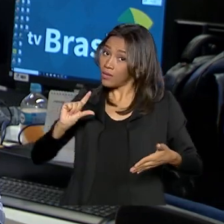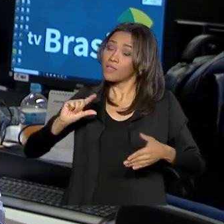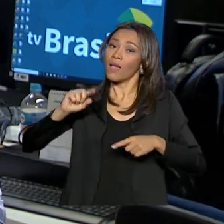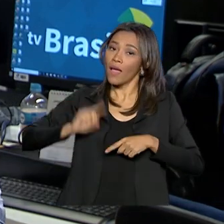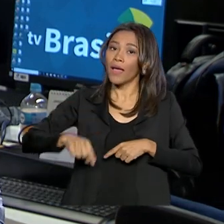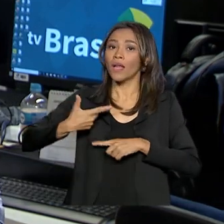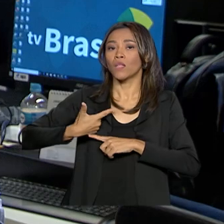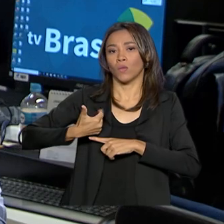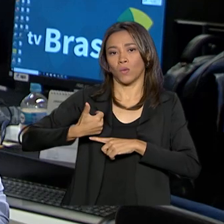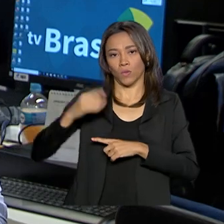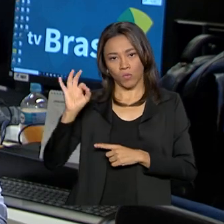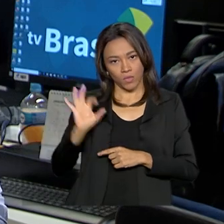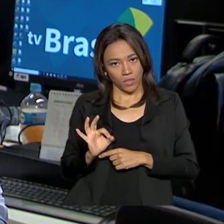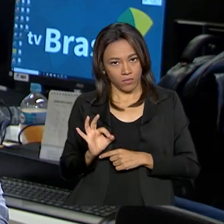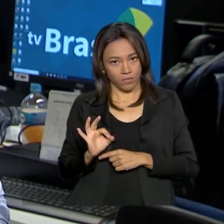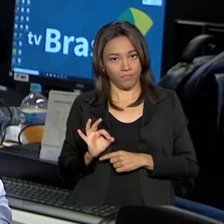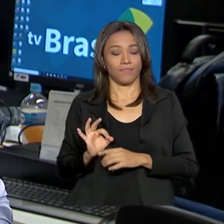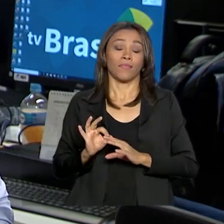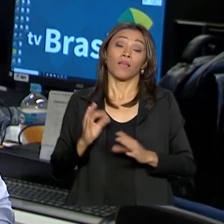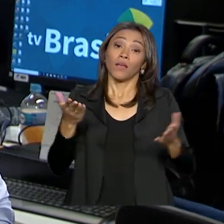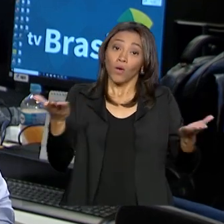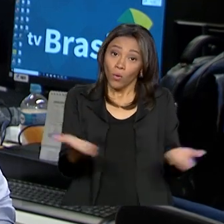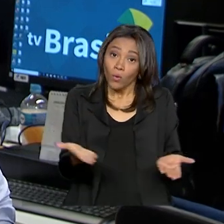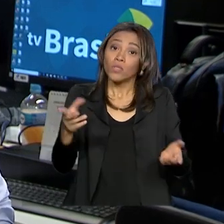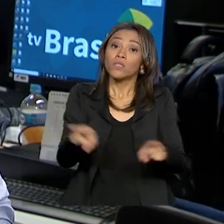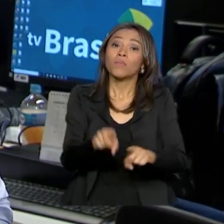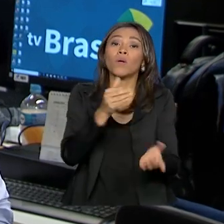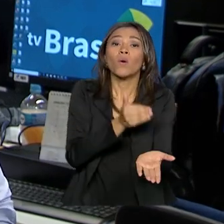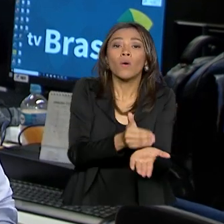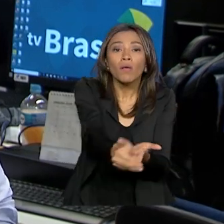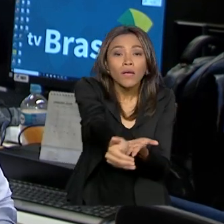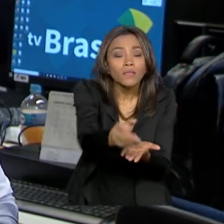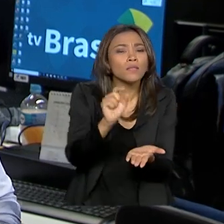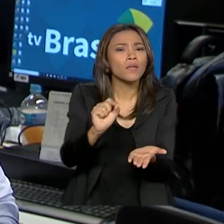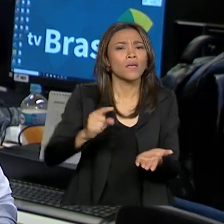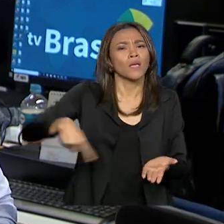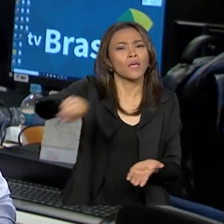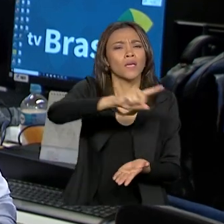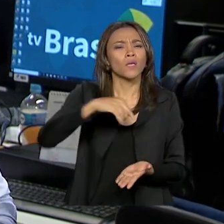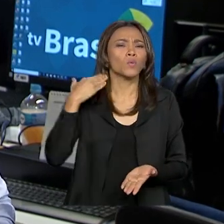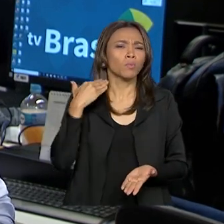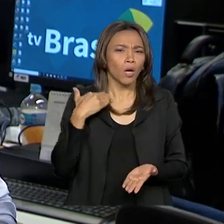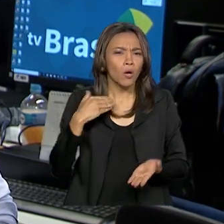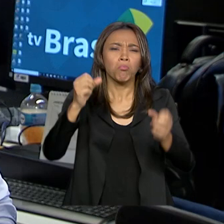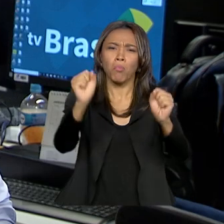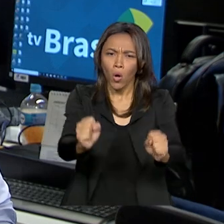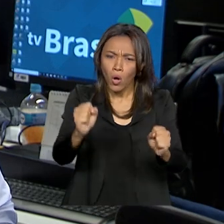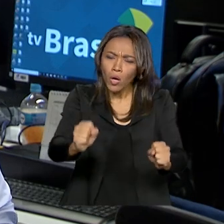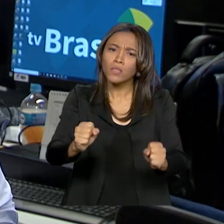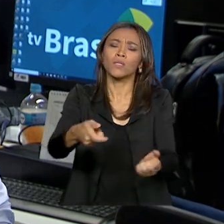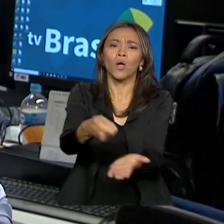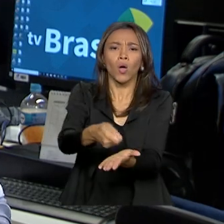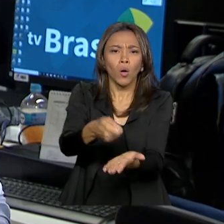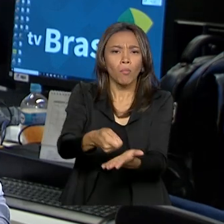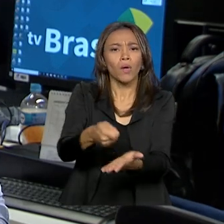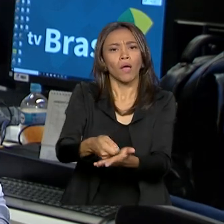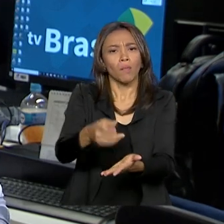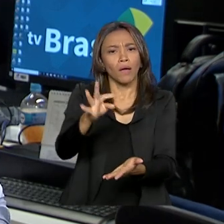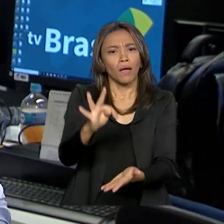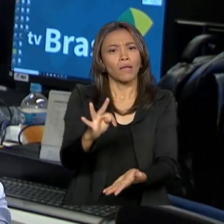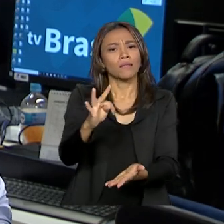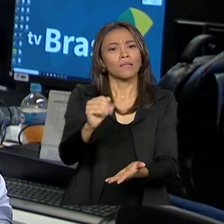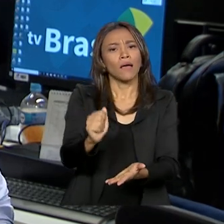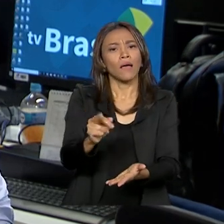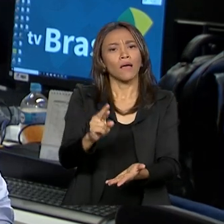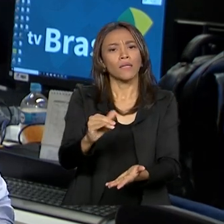cerca de 12%. E começa hoje também a permissão para que os bancos possam cobrar uma tarifa dos clientes que têm o cheque